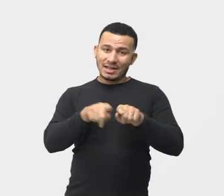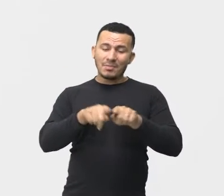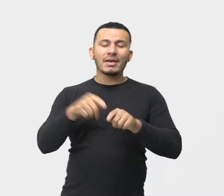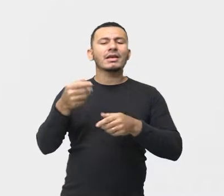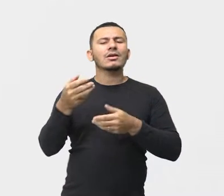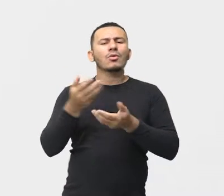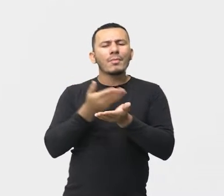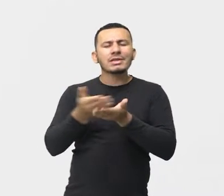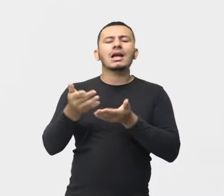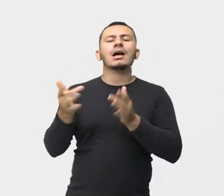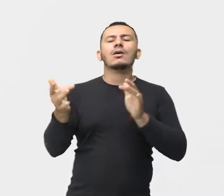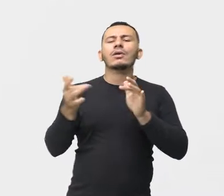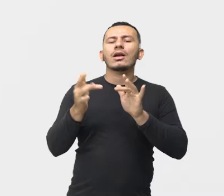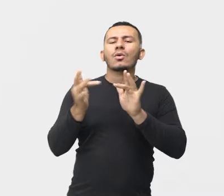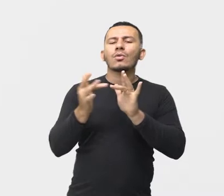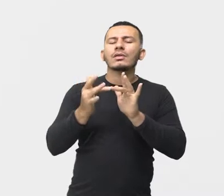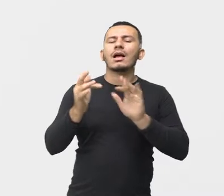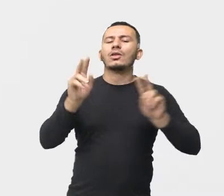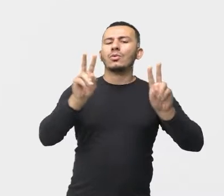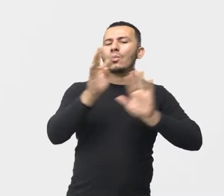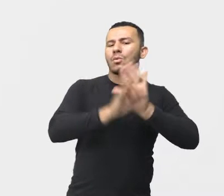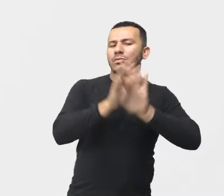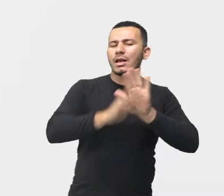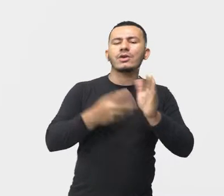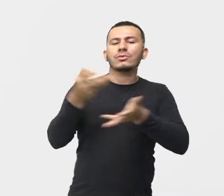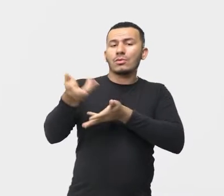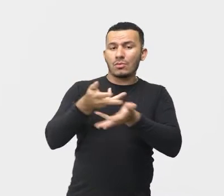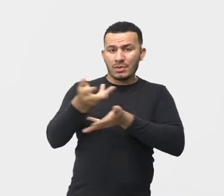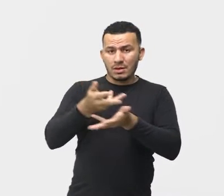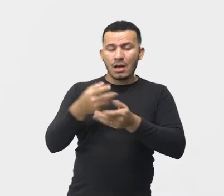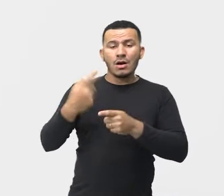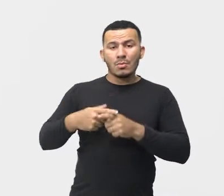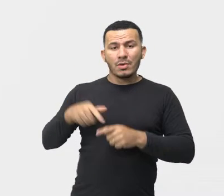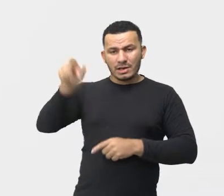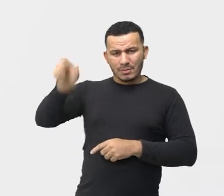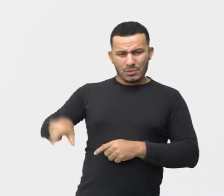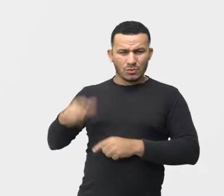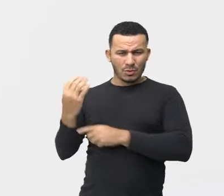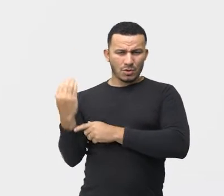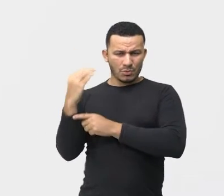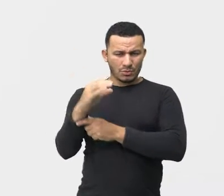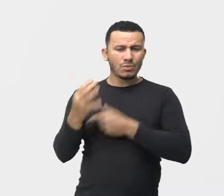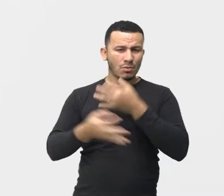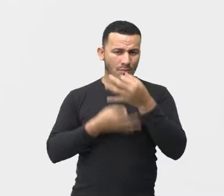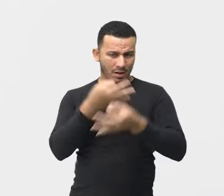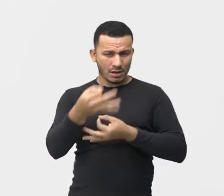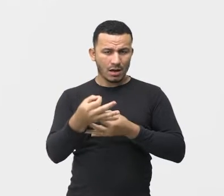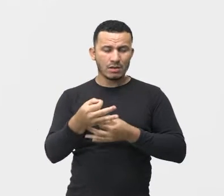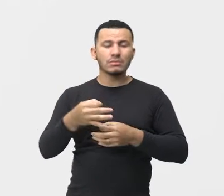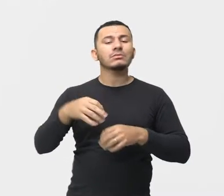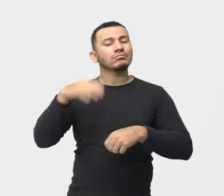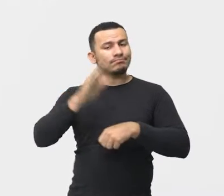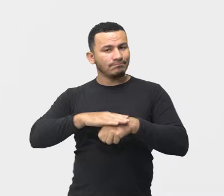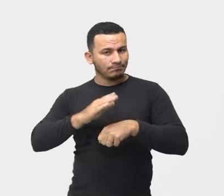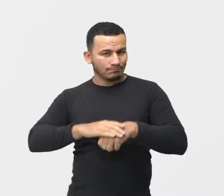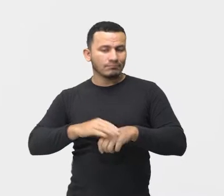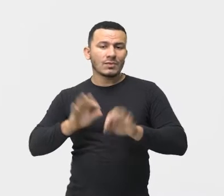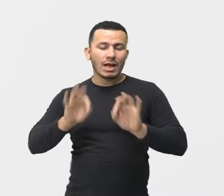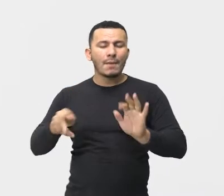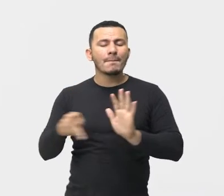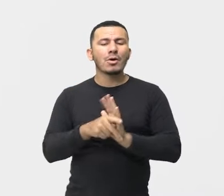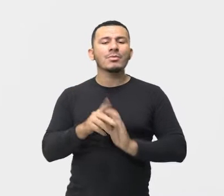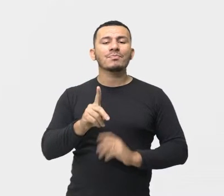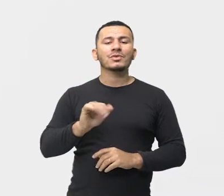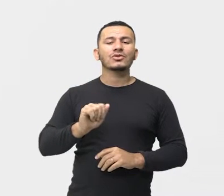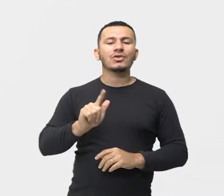aquela questão do diálogo do texto, porque esse comentário dessa pessoa é literalmente